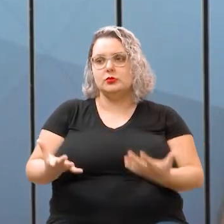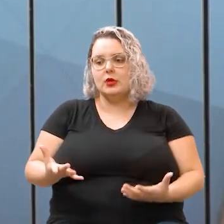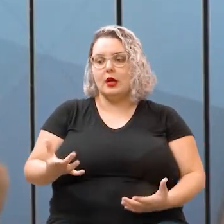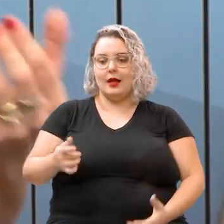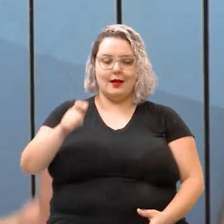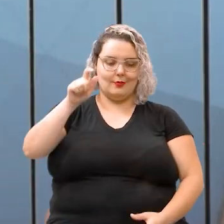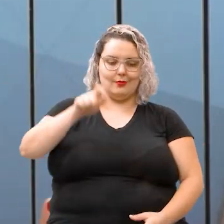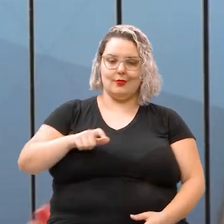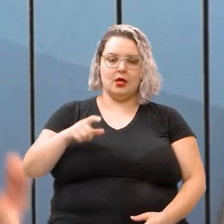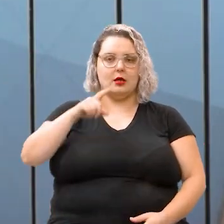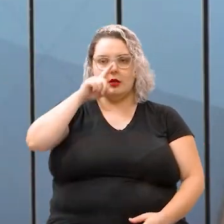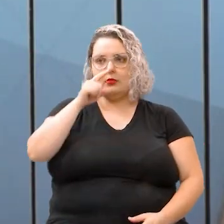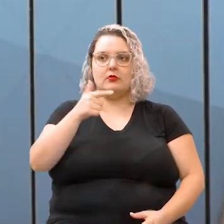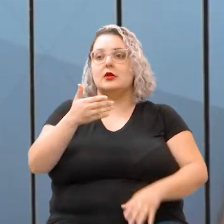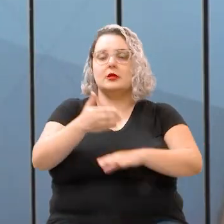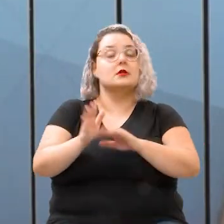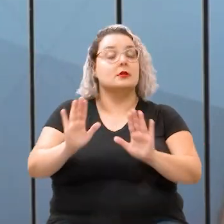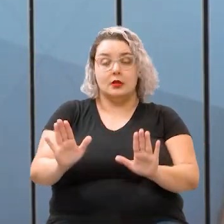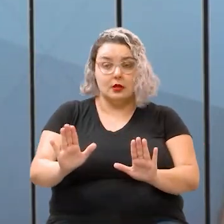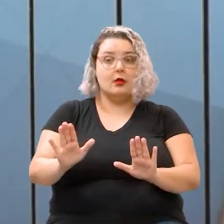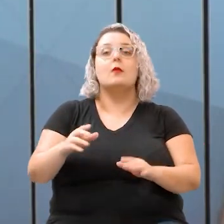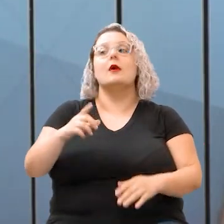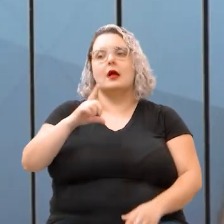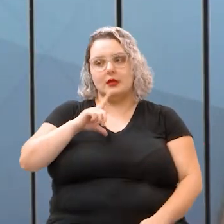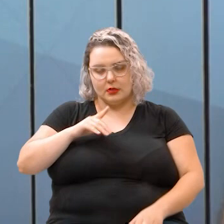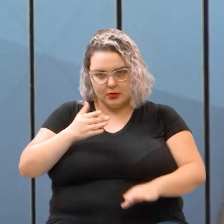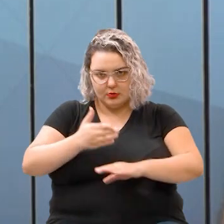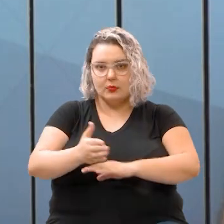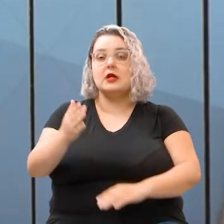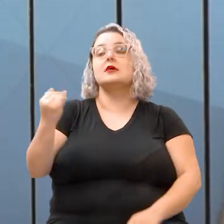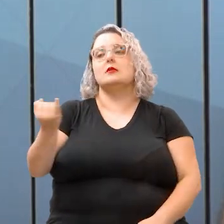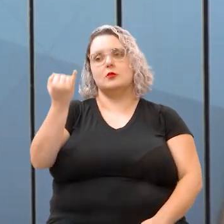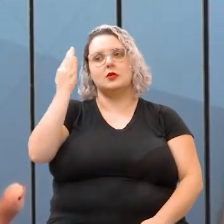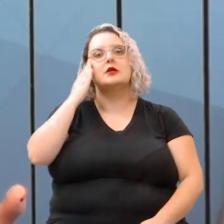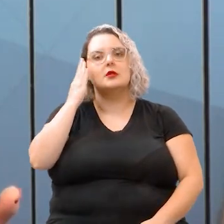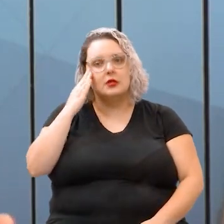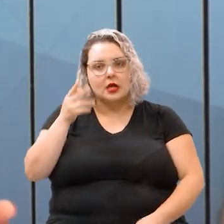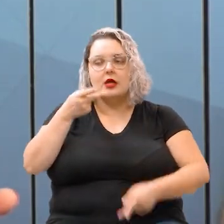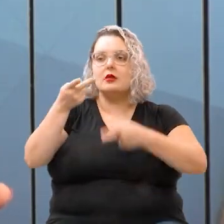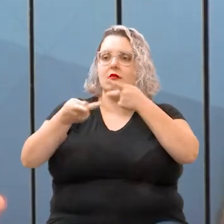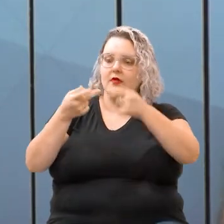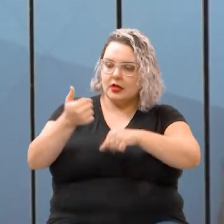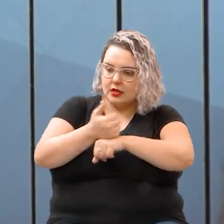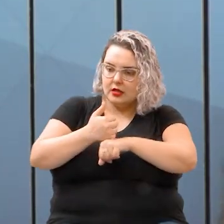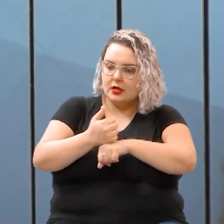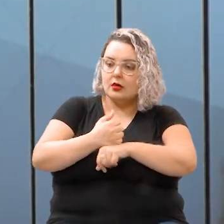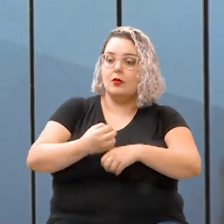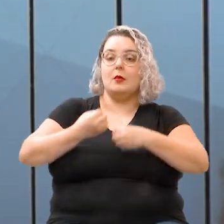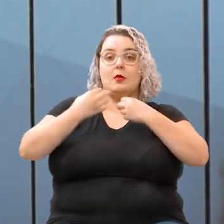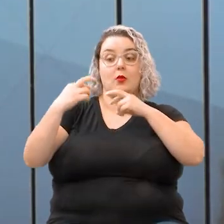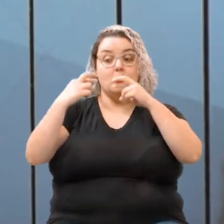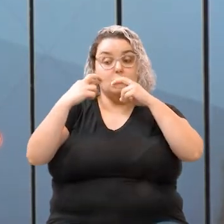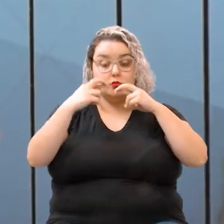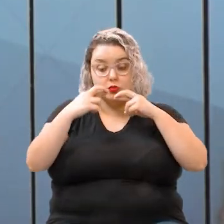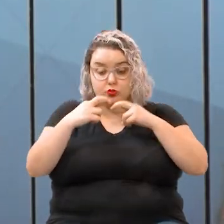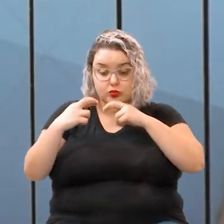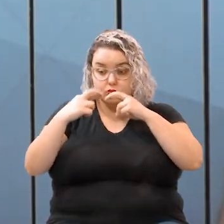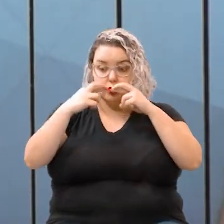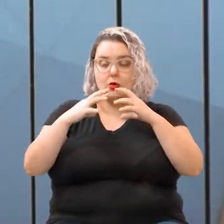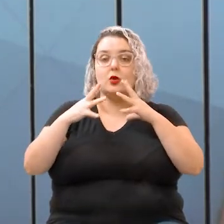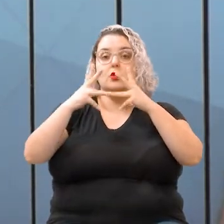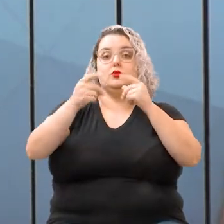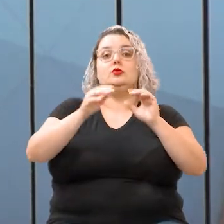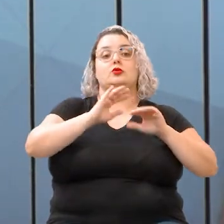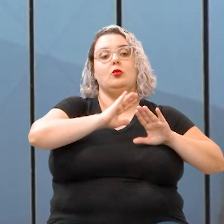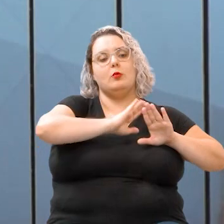tem risco vai ficar sem o acesso, mas é importante que ela saiba disso, que ela fale para o profissional, uma boa anamnese. Tem toda uma